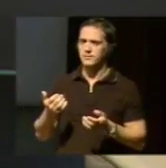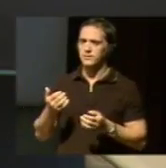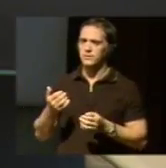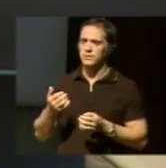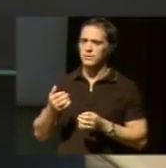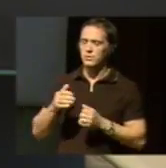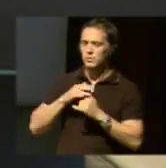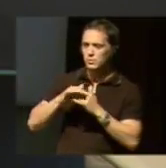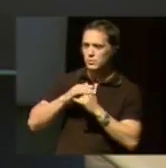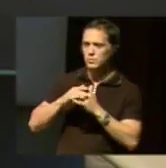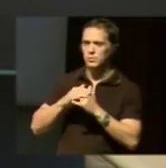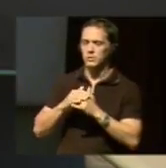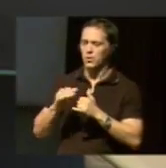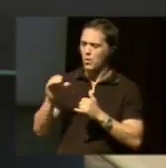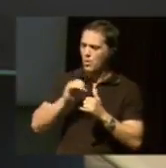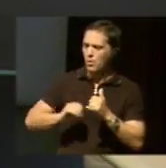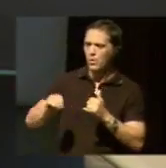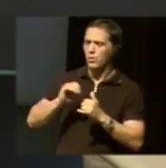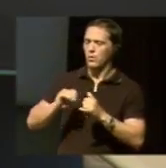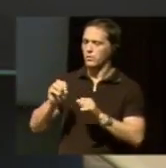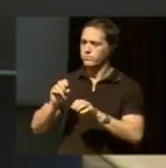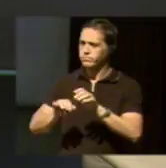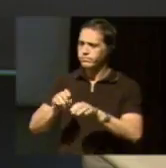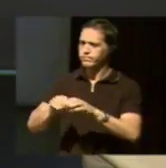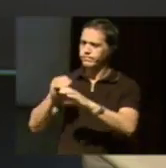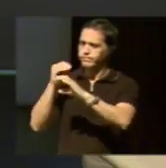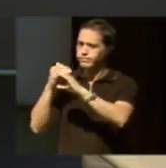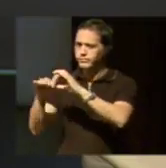ótimos exemplos como pessoas de mais idade